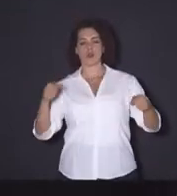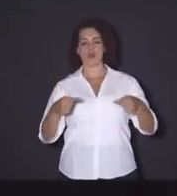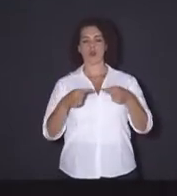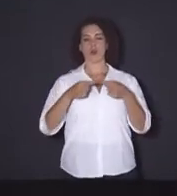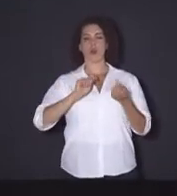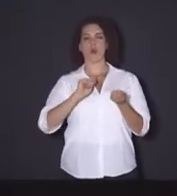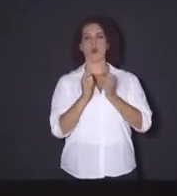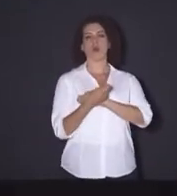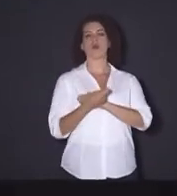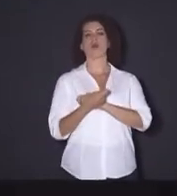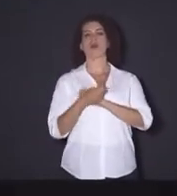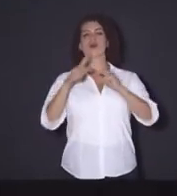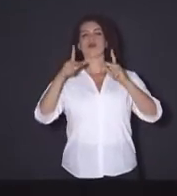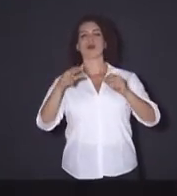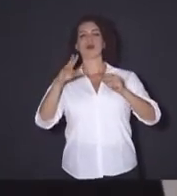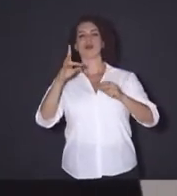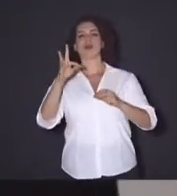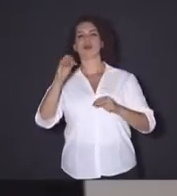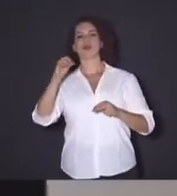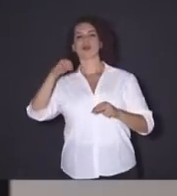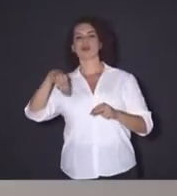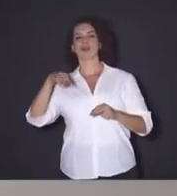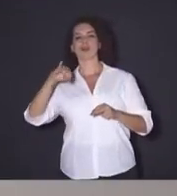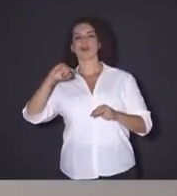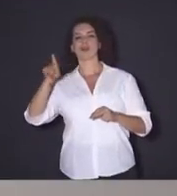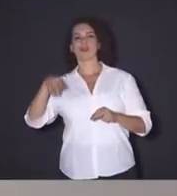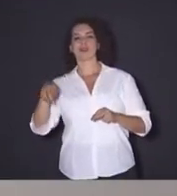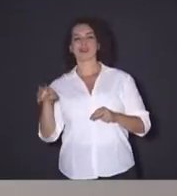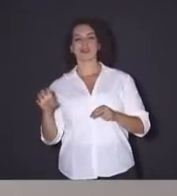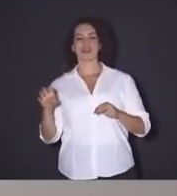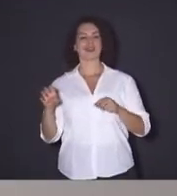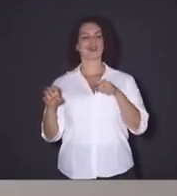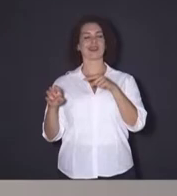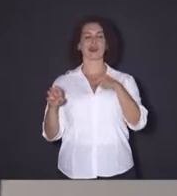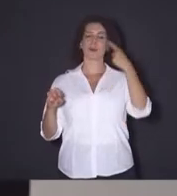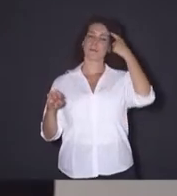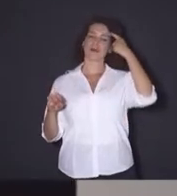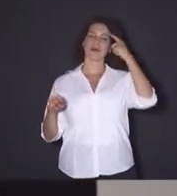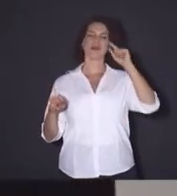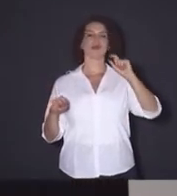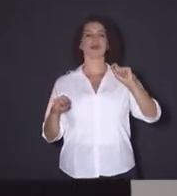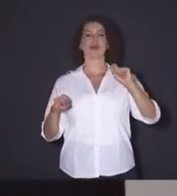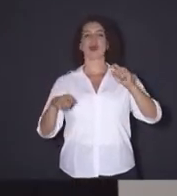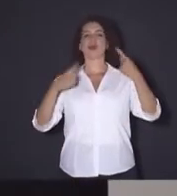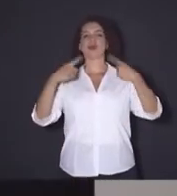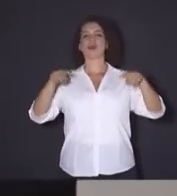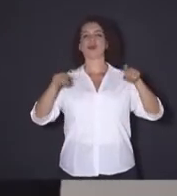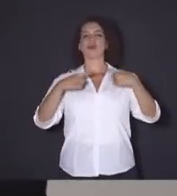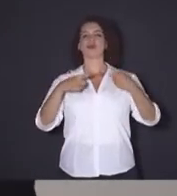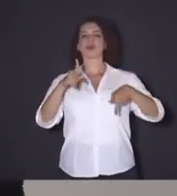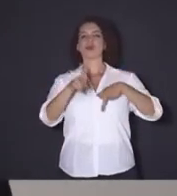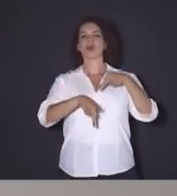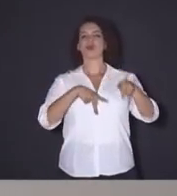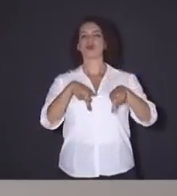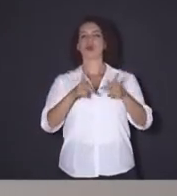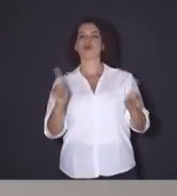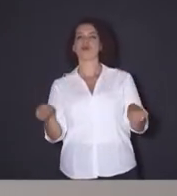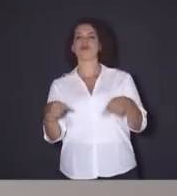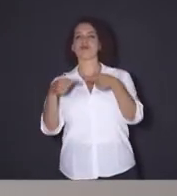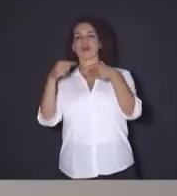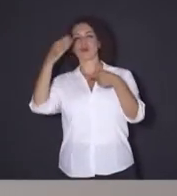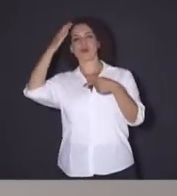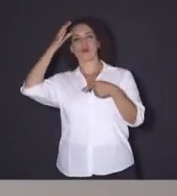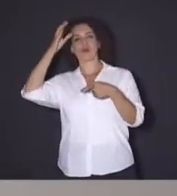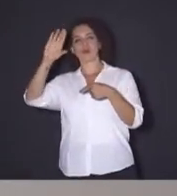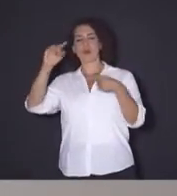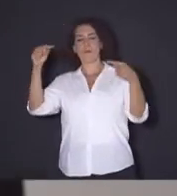o nosso querido Tom Zé, quando pensava exatamente as articulações da música popular com a cultura, das combinações